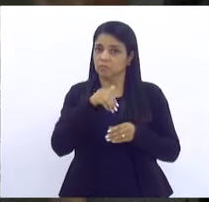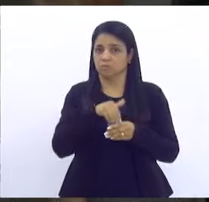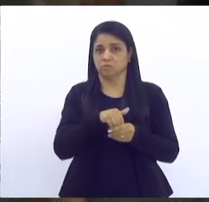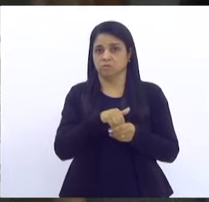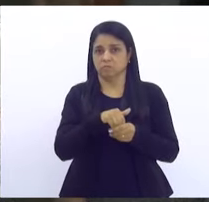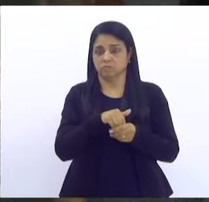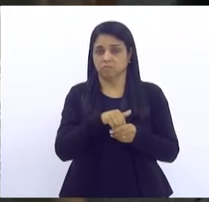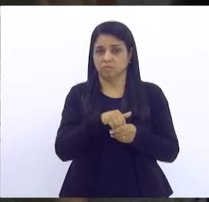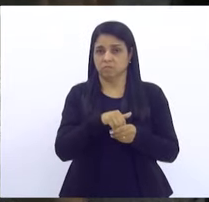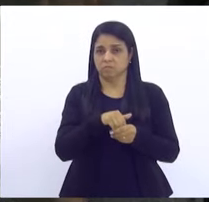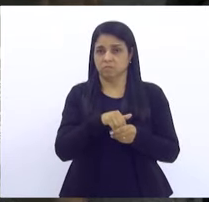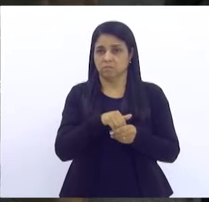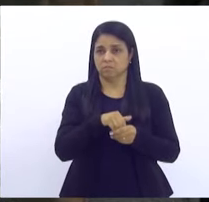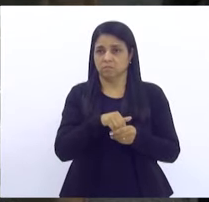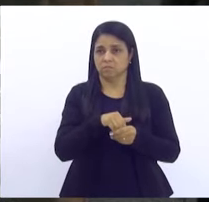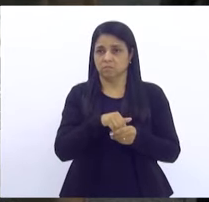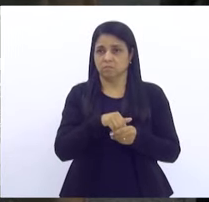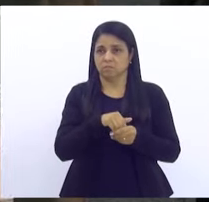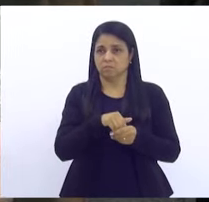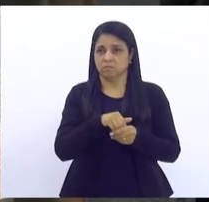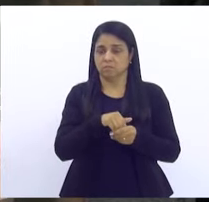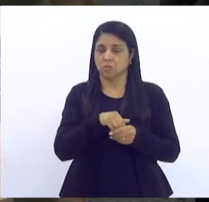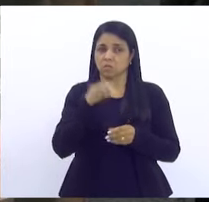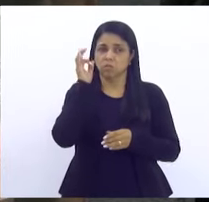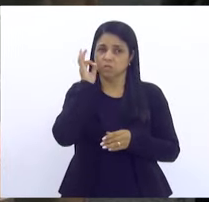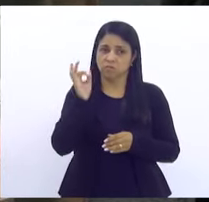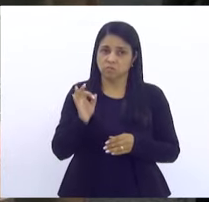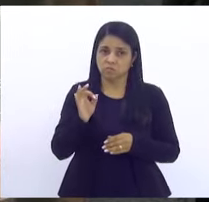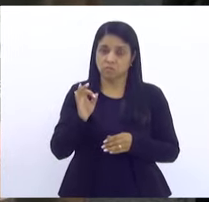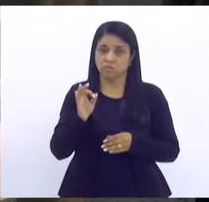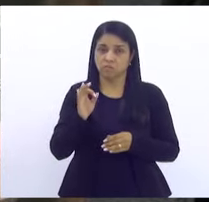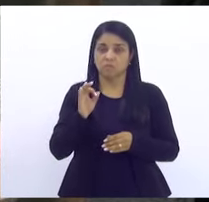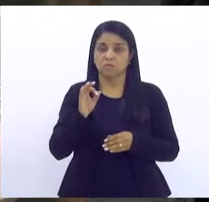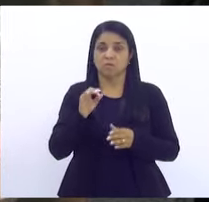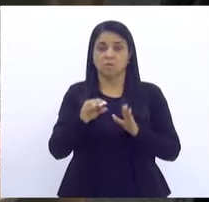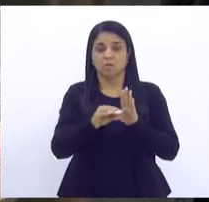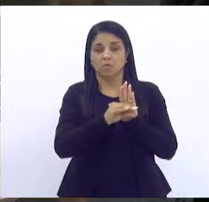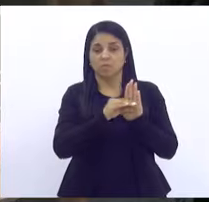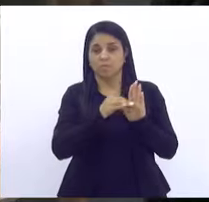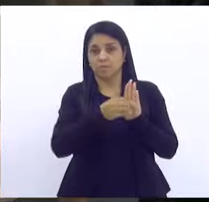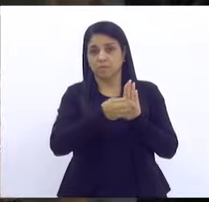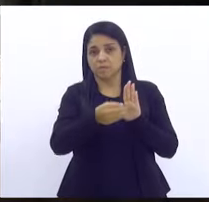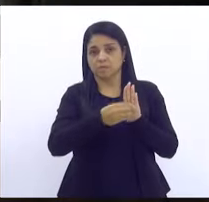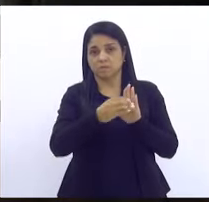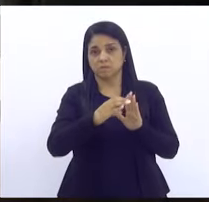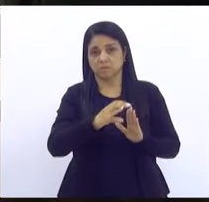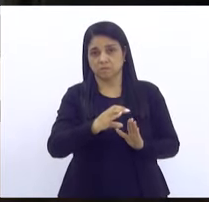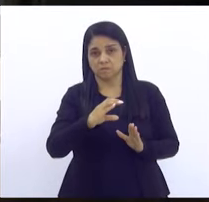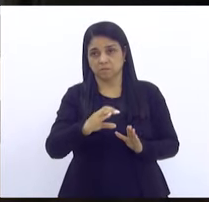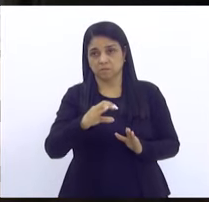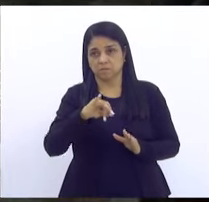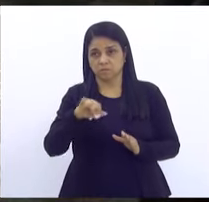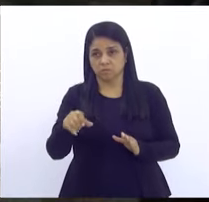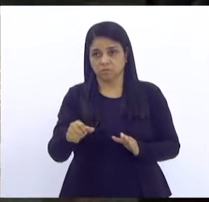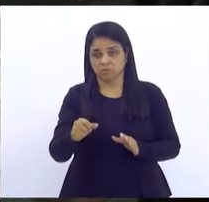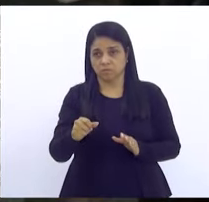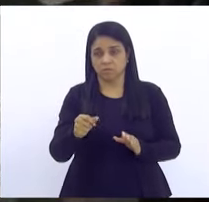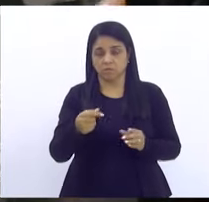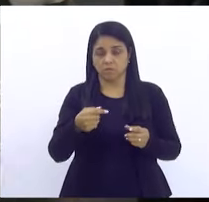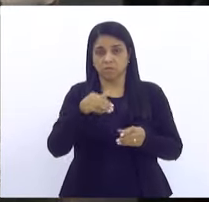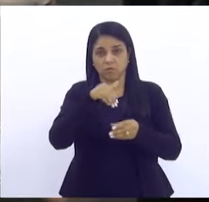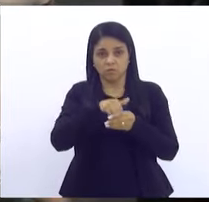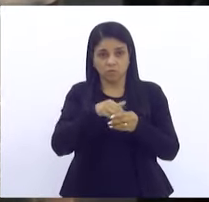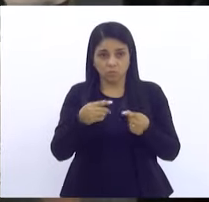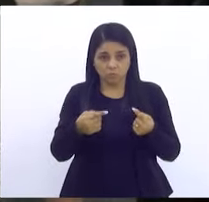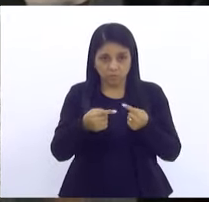tá? Que eu não estou entendendo. A senhora votou o parecer da CCJ. Da comissão da CCJ. Nós votamos o contrário. A senhora não